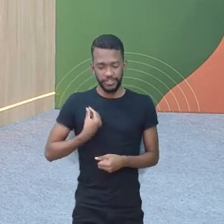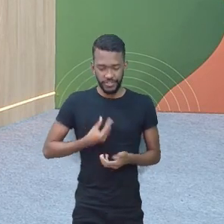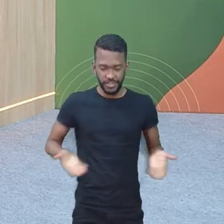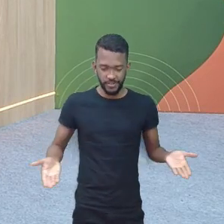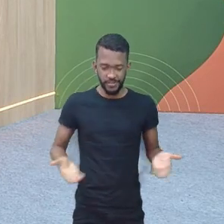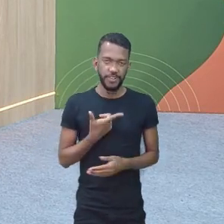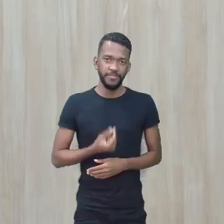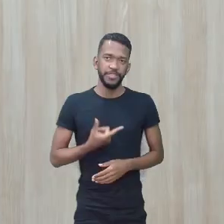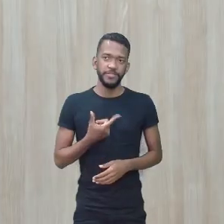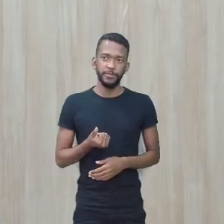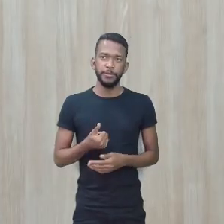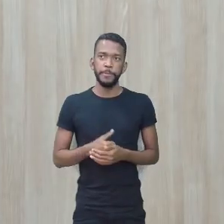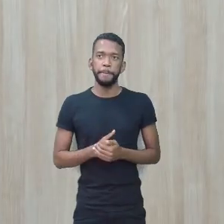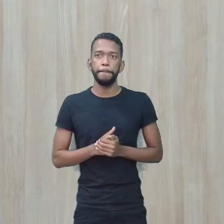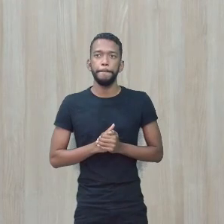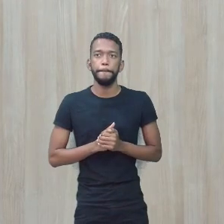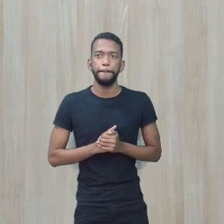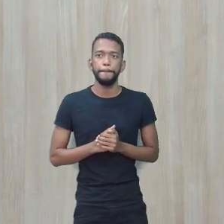2021.